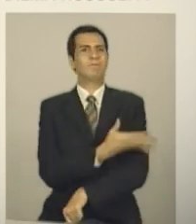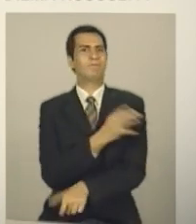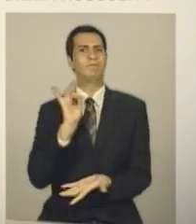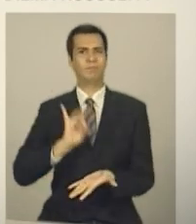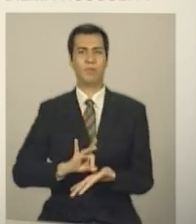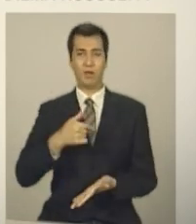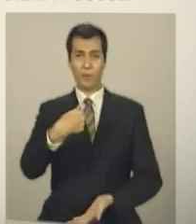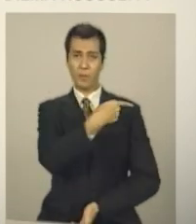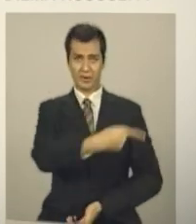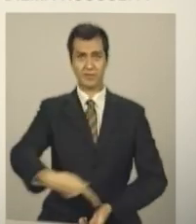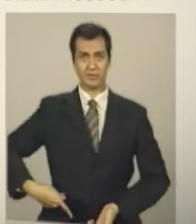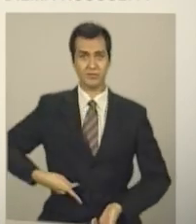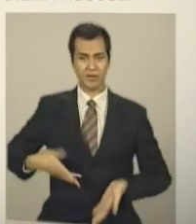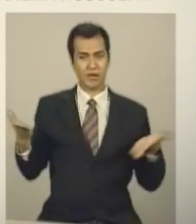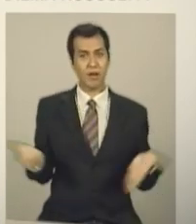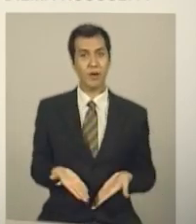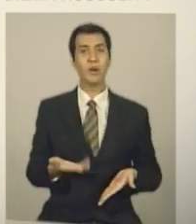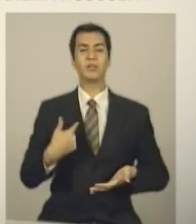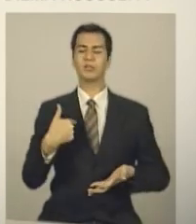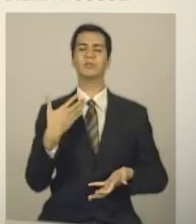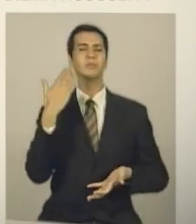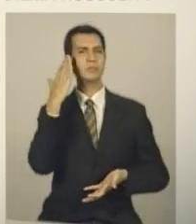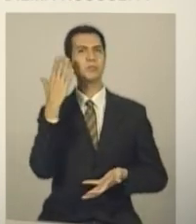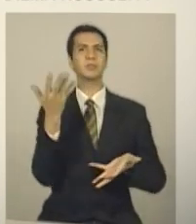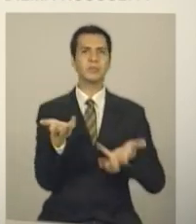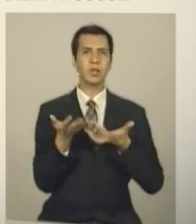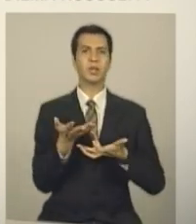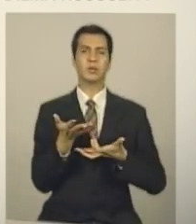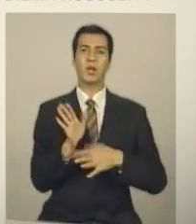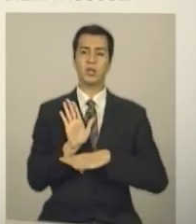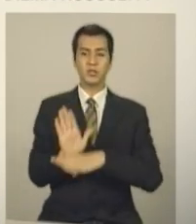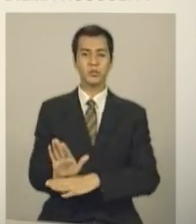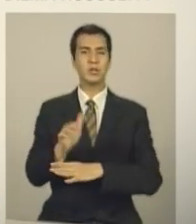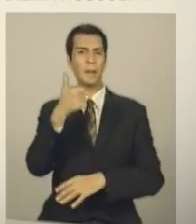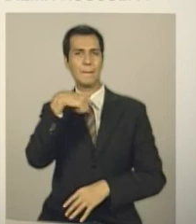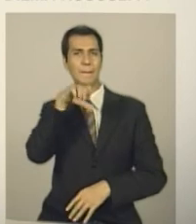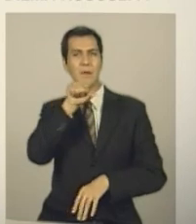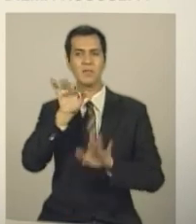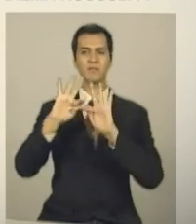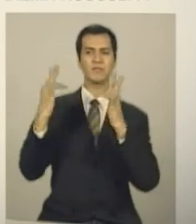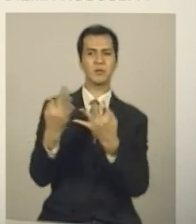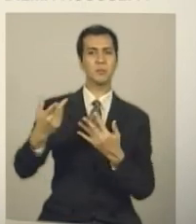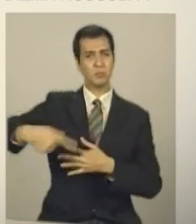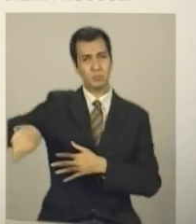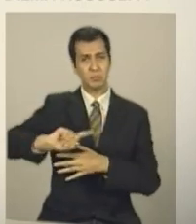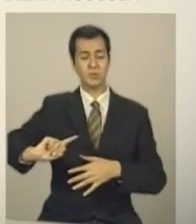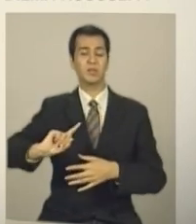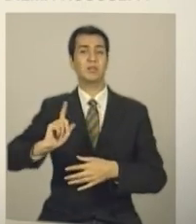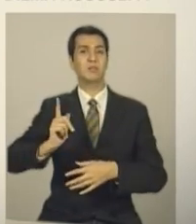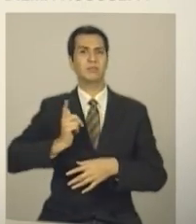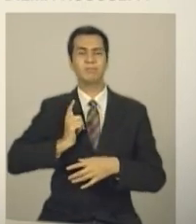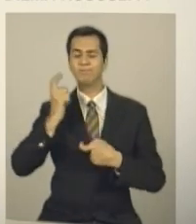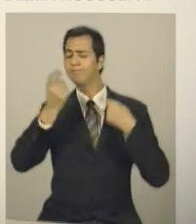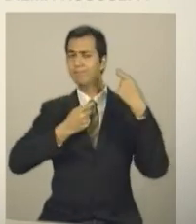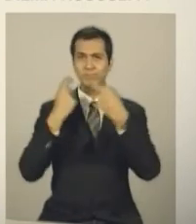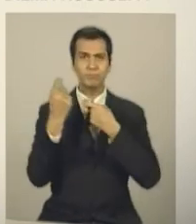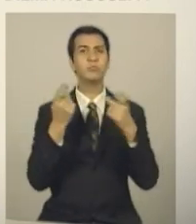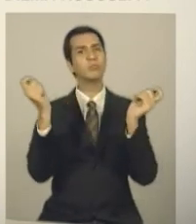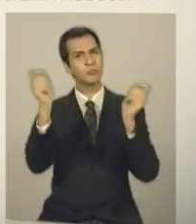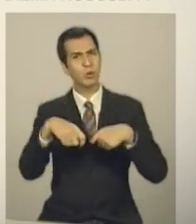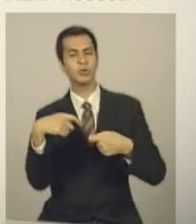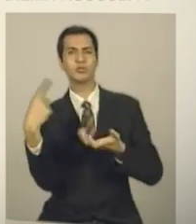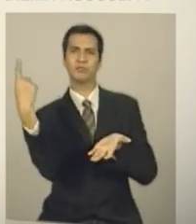tudo para que as mães que chegam atitudes desesperadas como essa encontrem no poder público o apoio e o tratamento